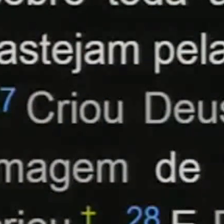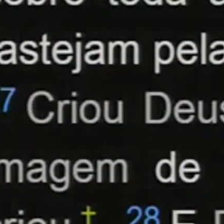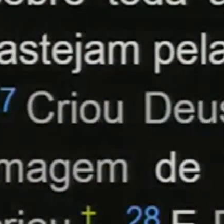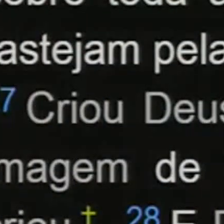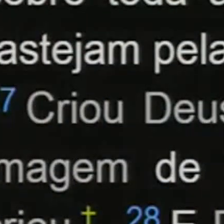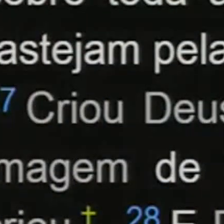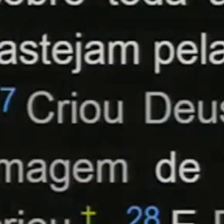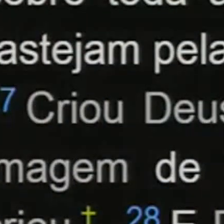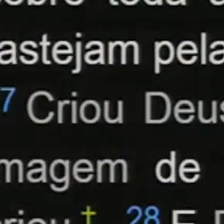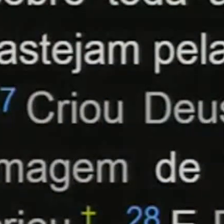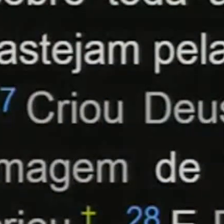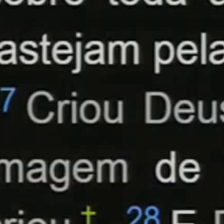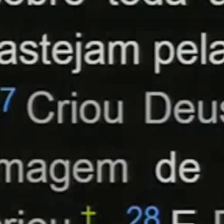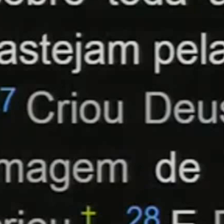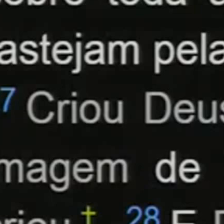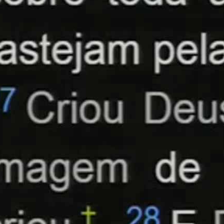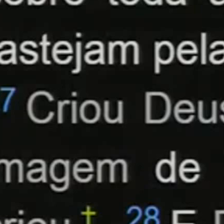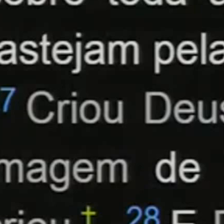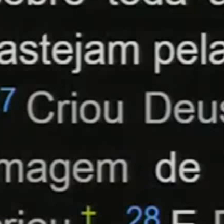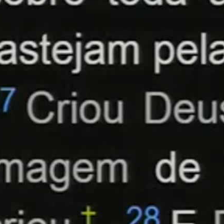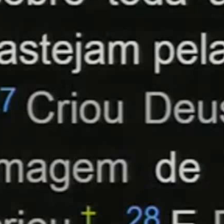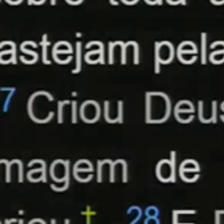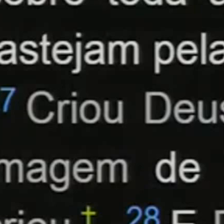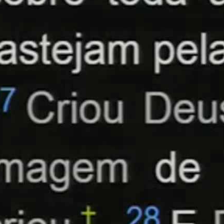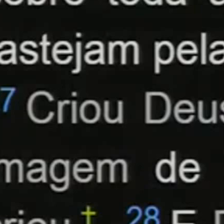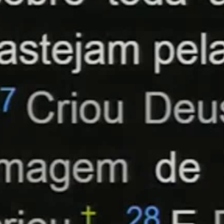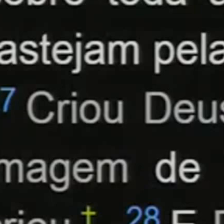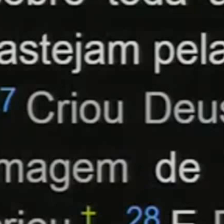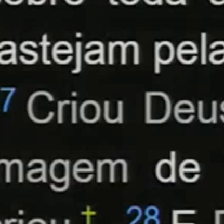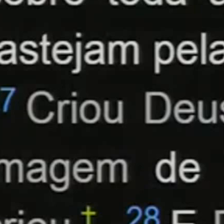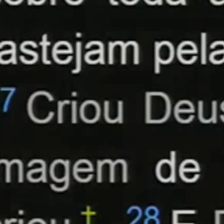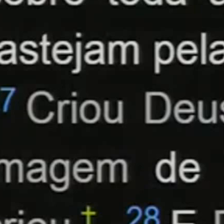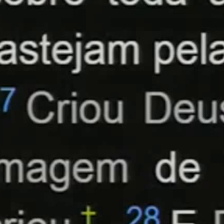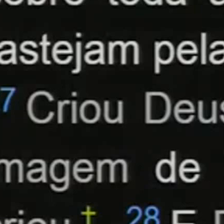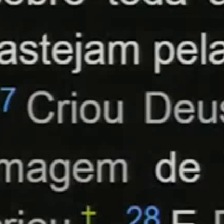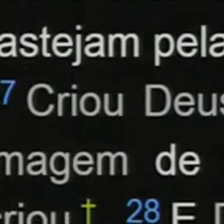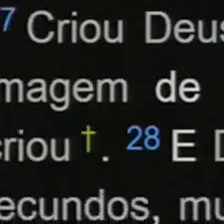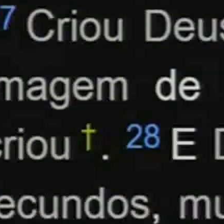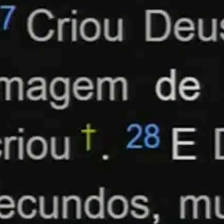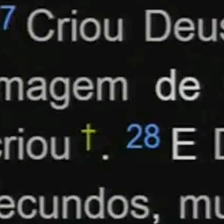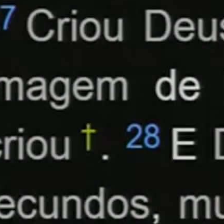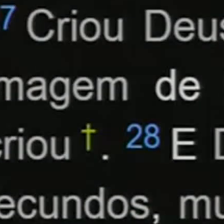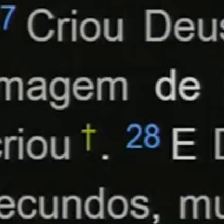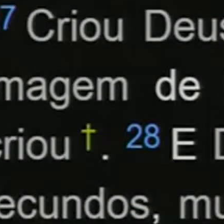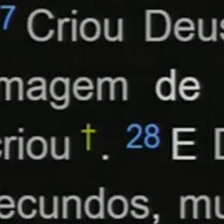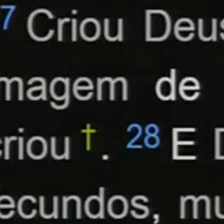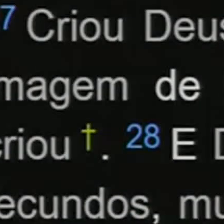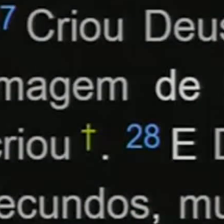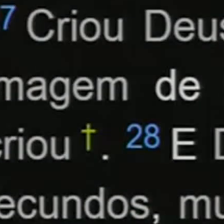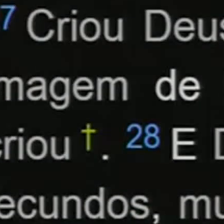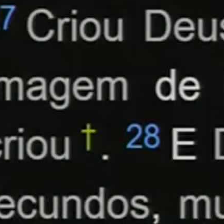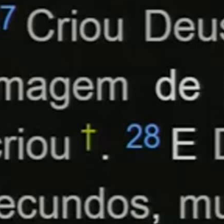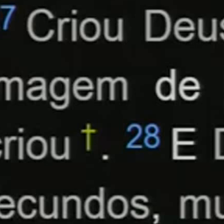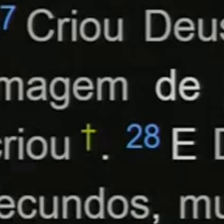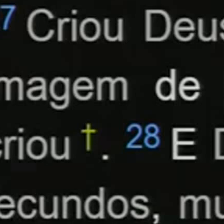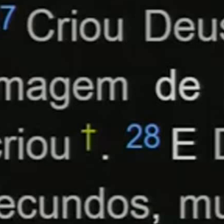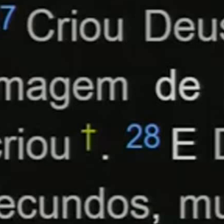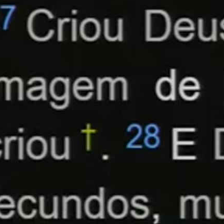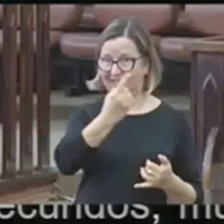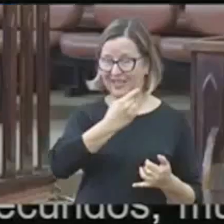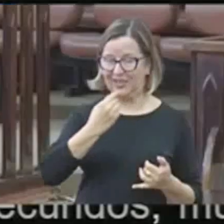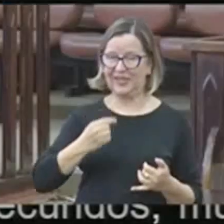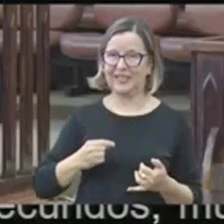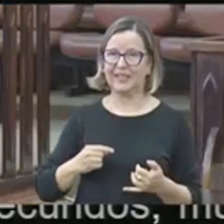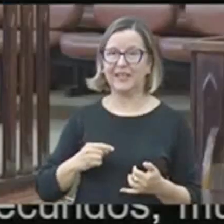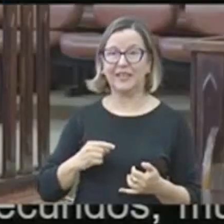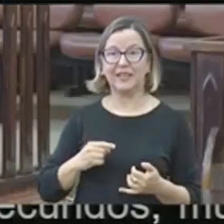disse Deus: façamos o homem à nossa imagem, conforme a nossa semelhança. Tenha ele